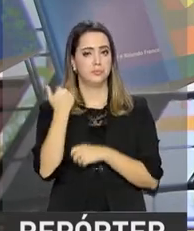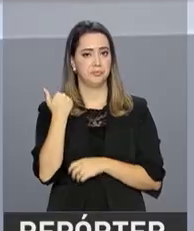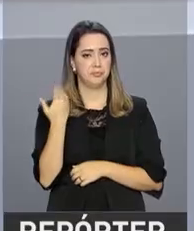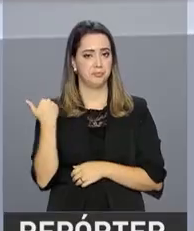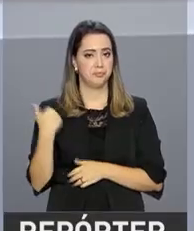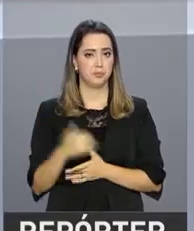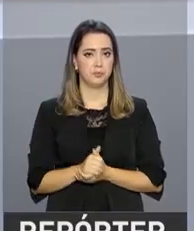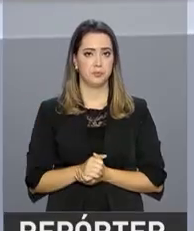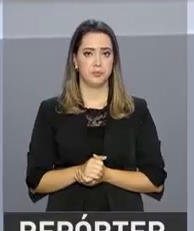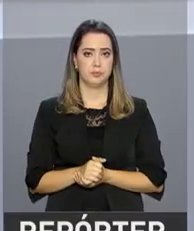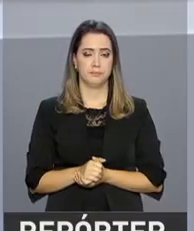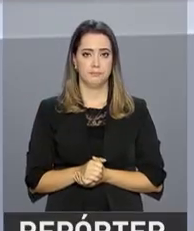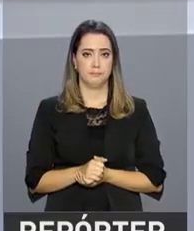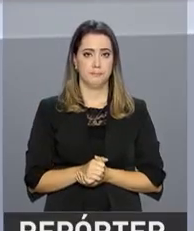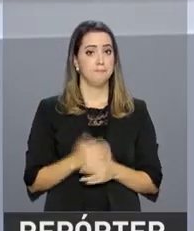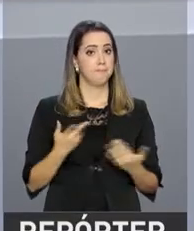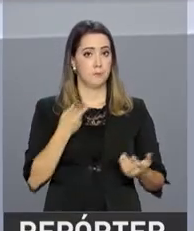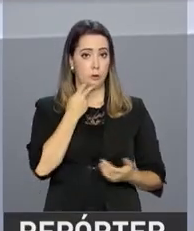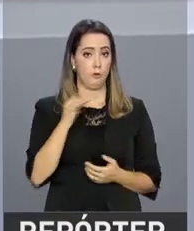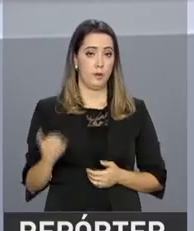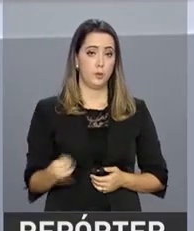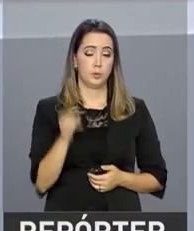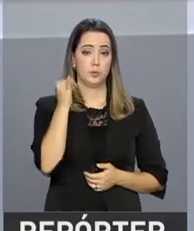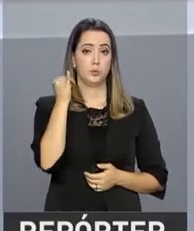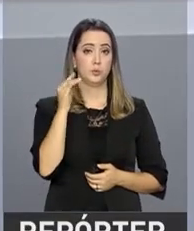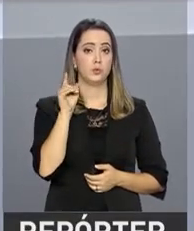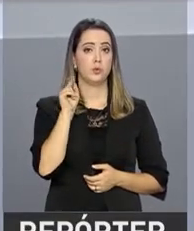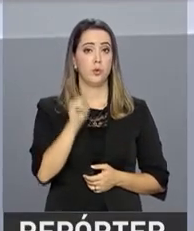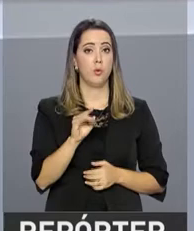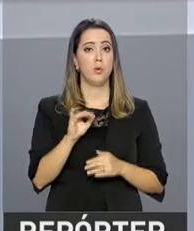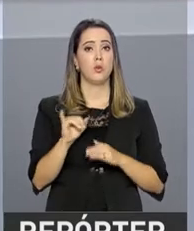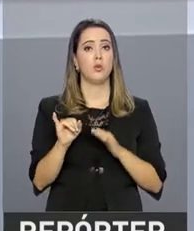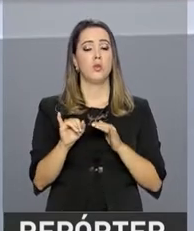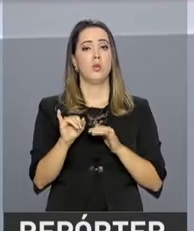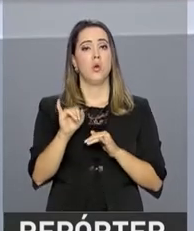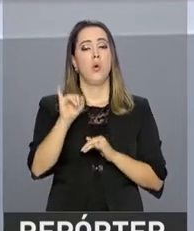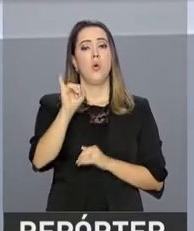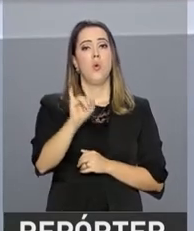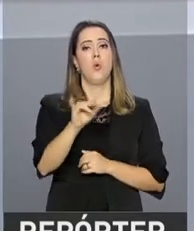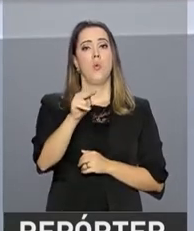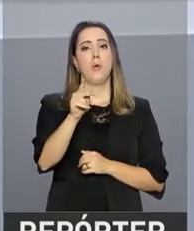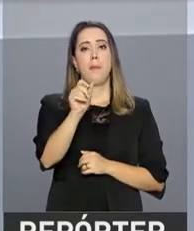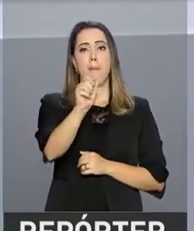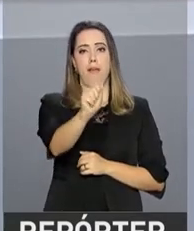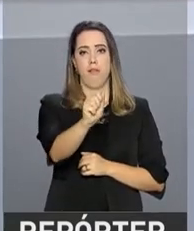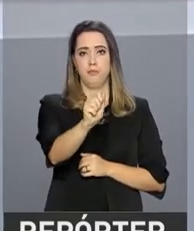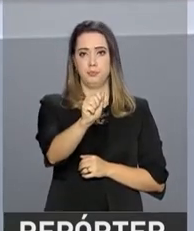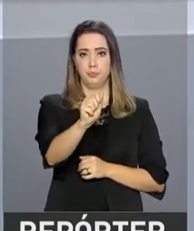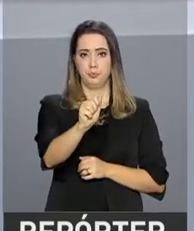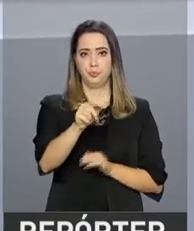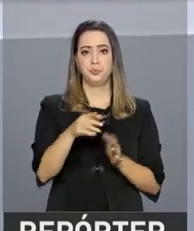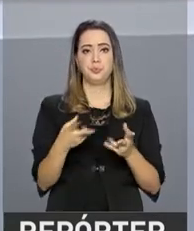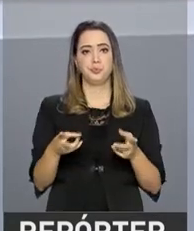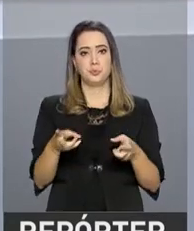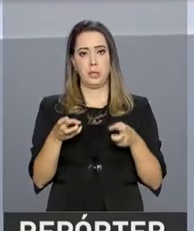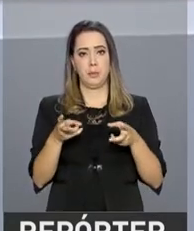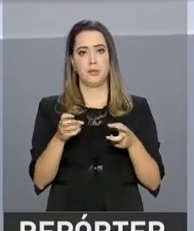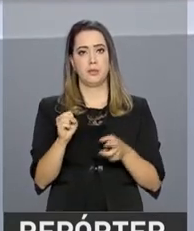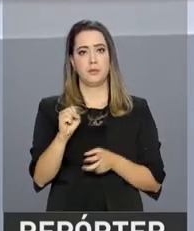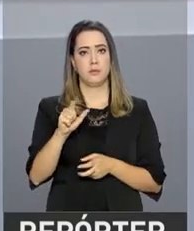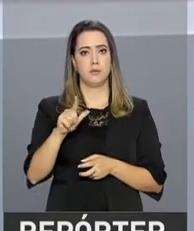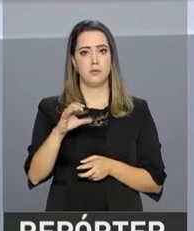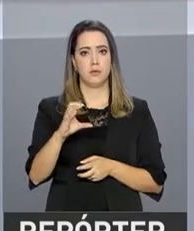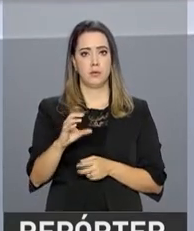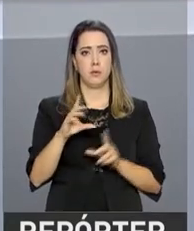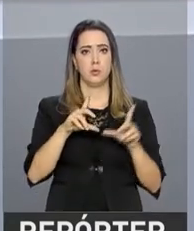então e ainda falando sobre a taxa básica de juros o instituto de pesquisa econômica aplicada ipea estima que a